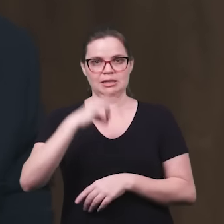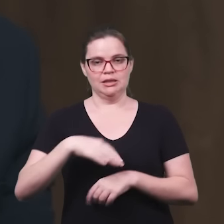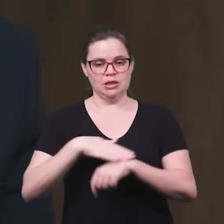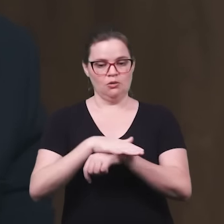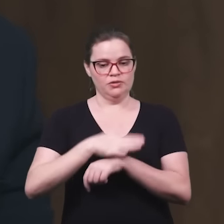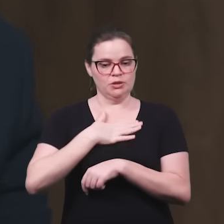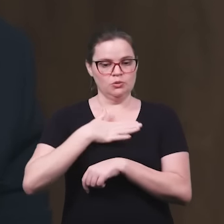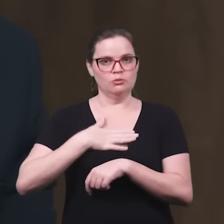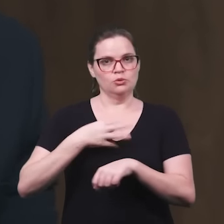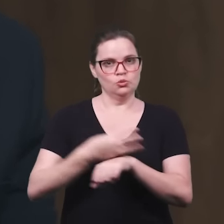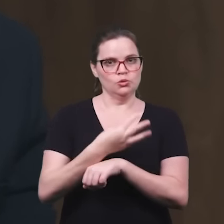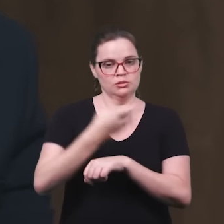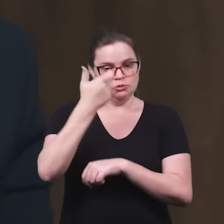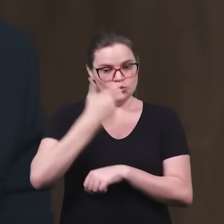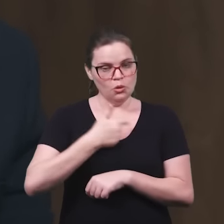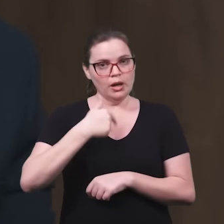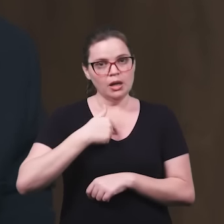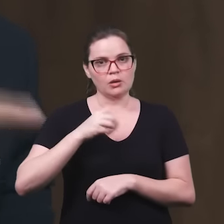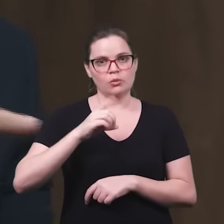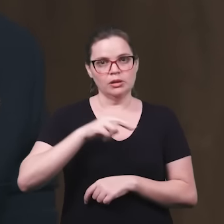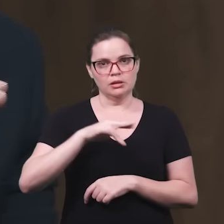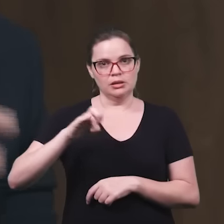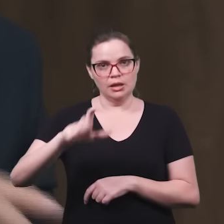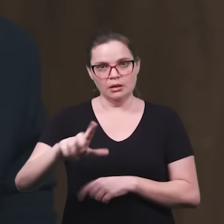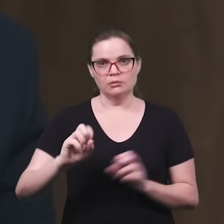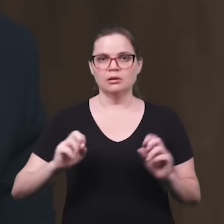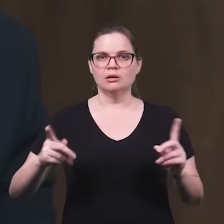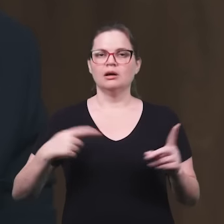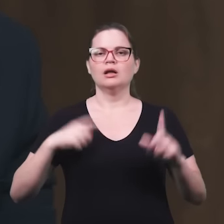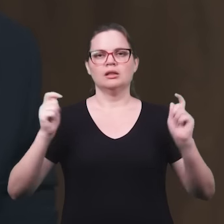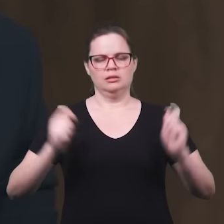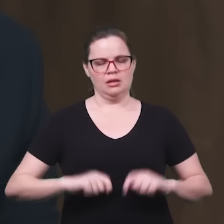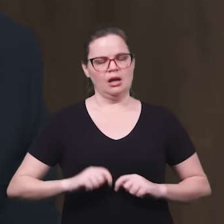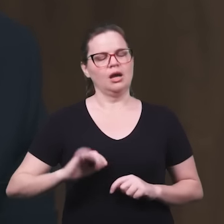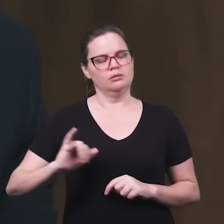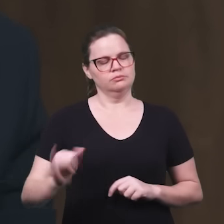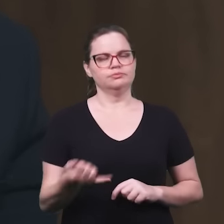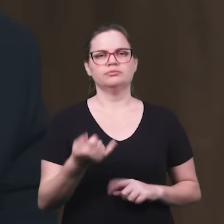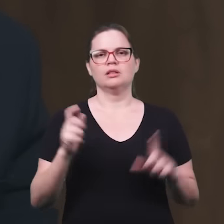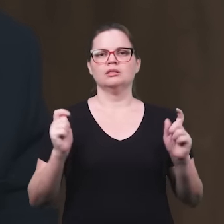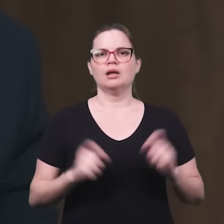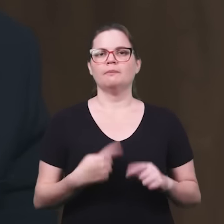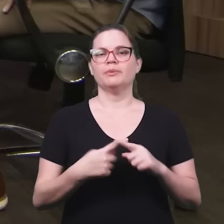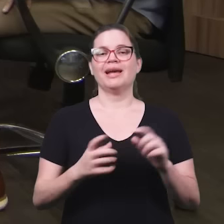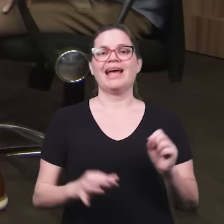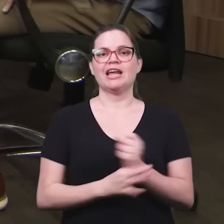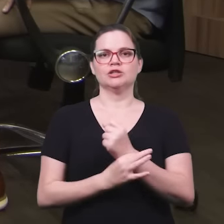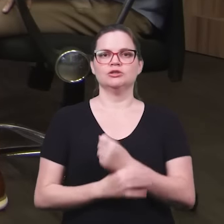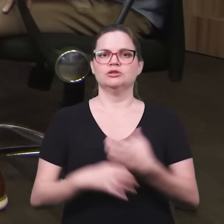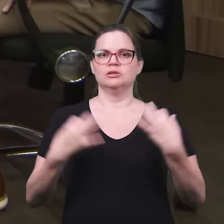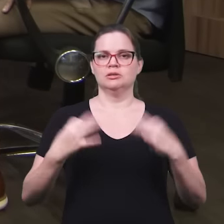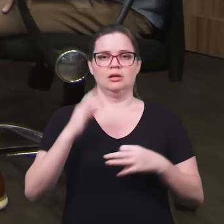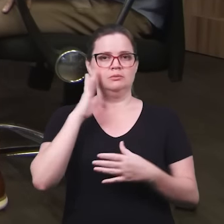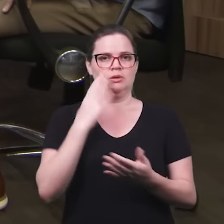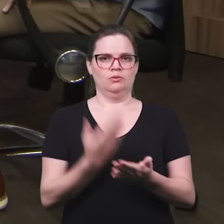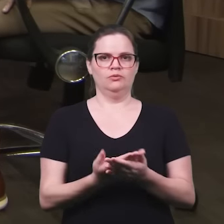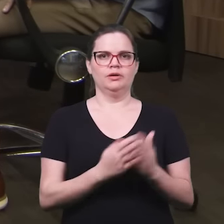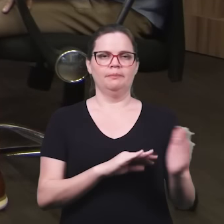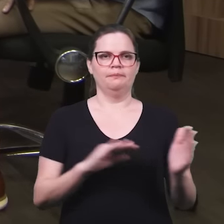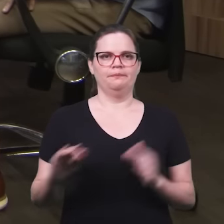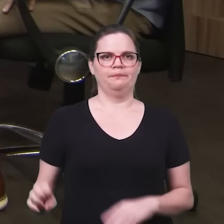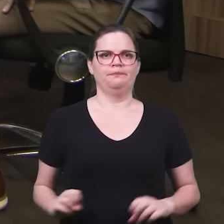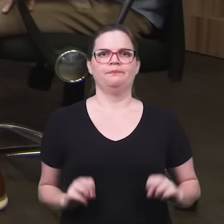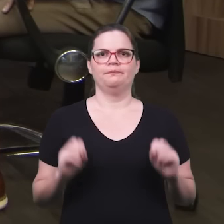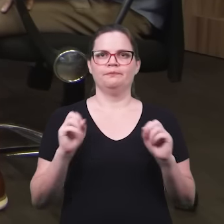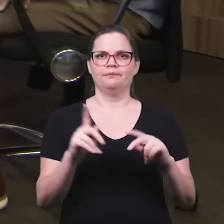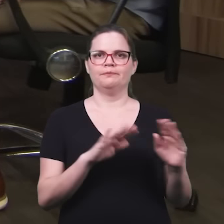no WhatsApp, sou eu ou alguém da minha equipe. Aí é diferente. Aí, sem dúvida, tem uma vantagem de você ter essa confiabilidade.